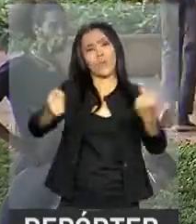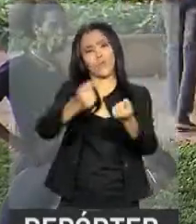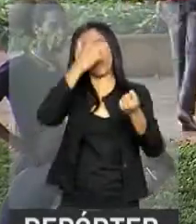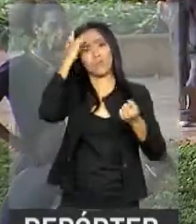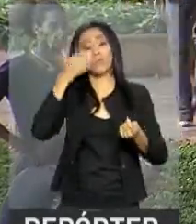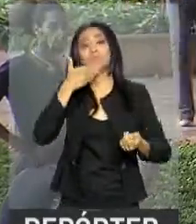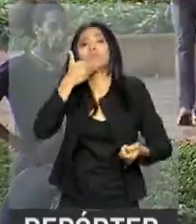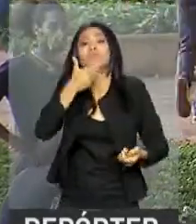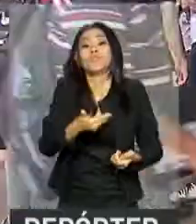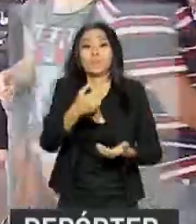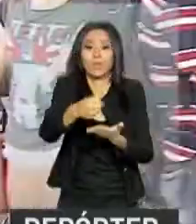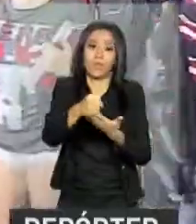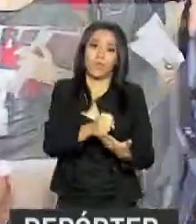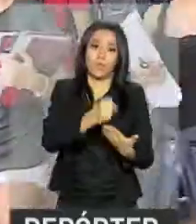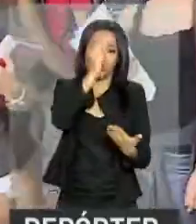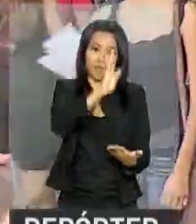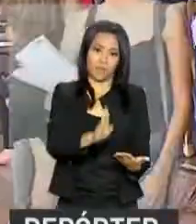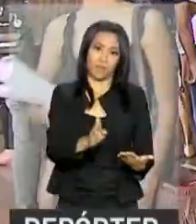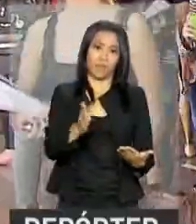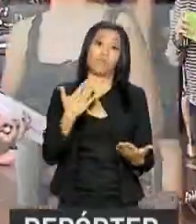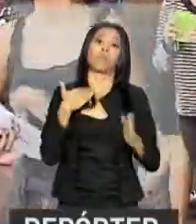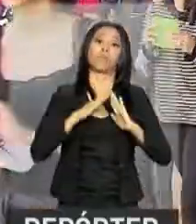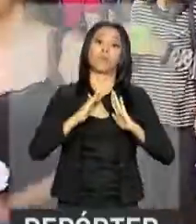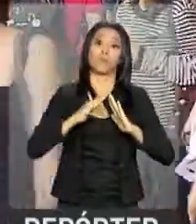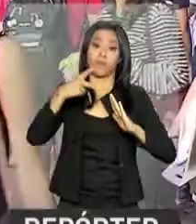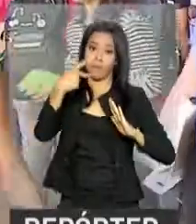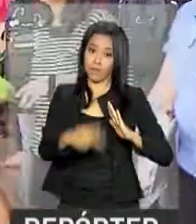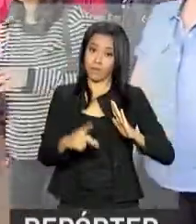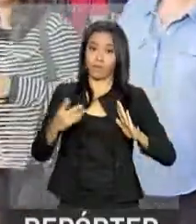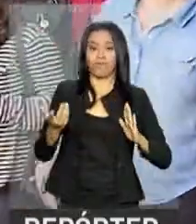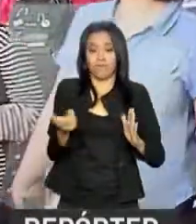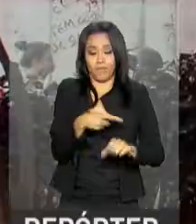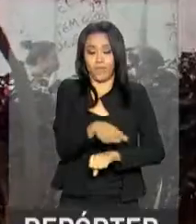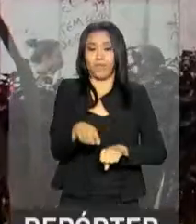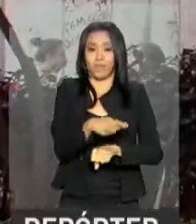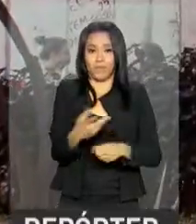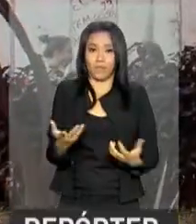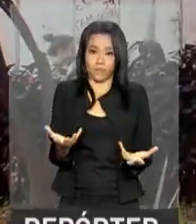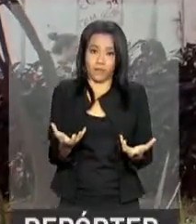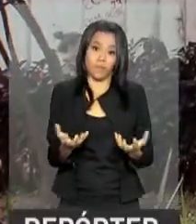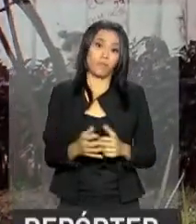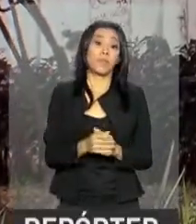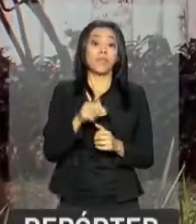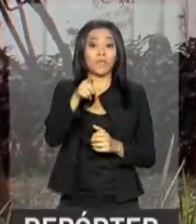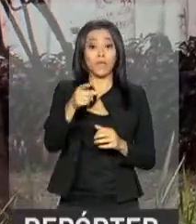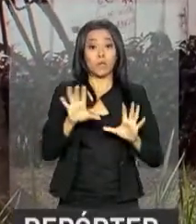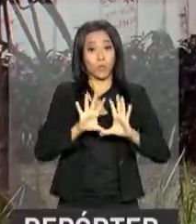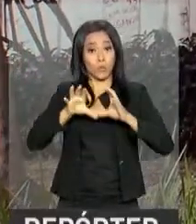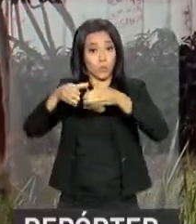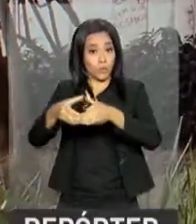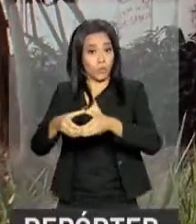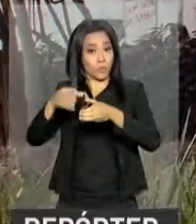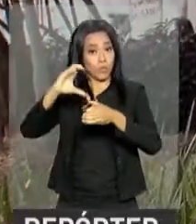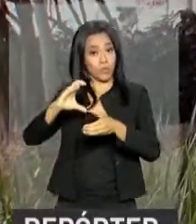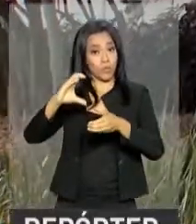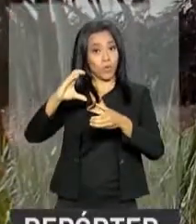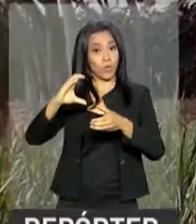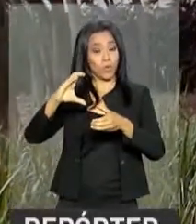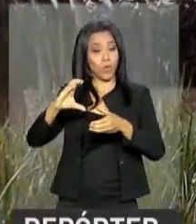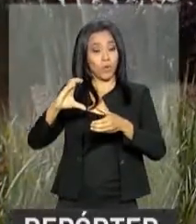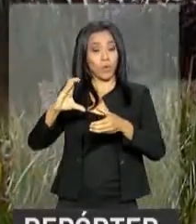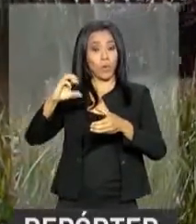estão pedindo refúgio e que pretendem reconstruir as suas vidas no país e o comitê nacional para os refugiados conare